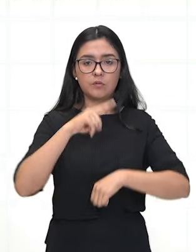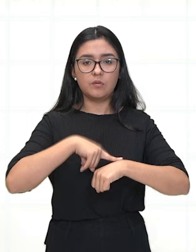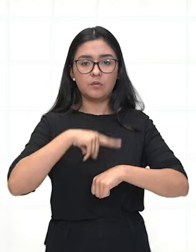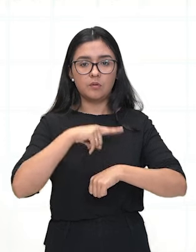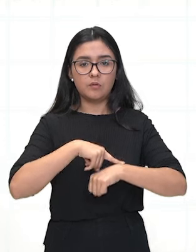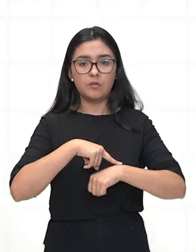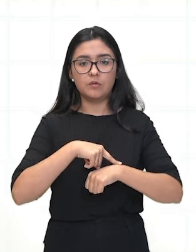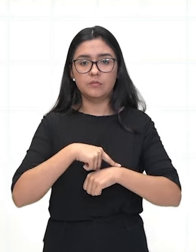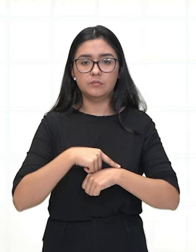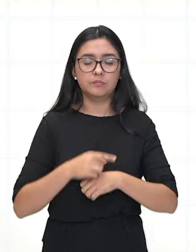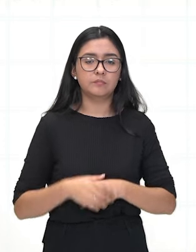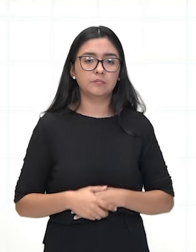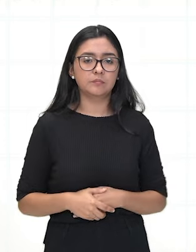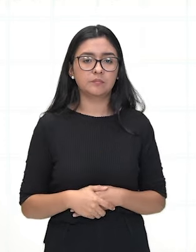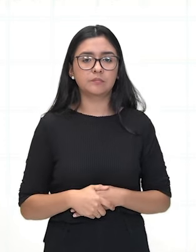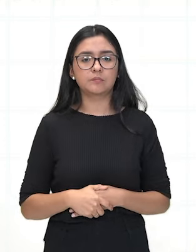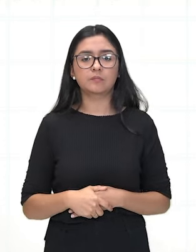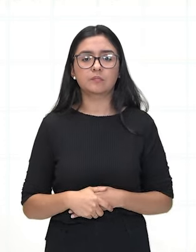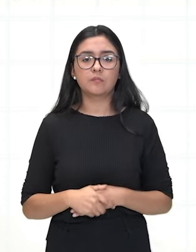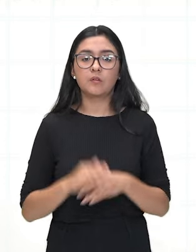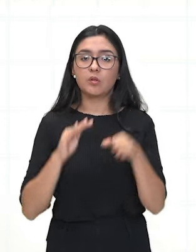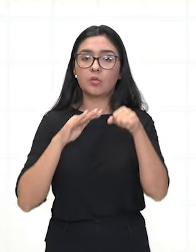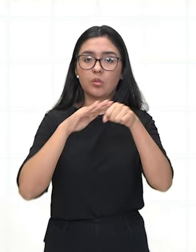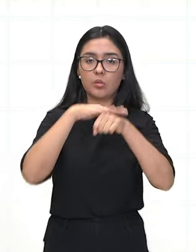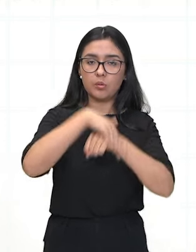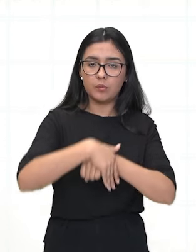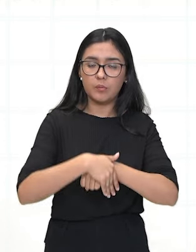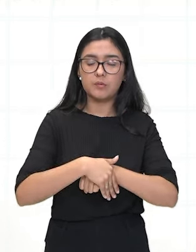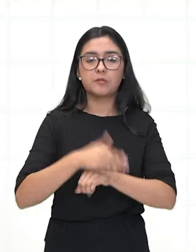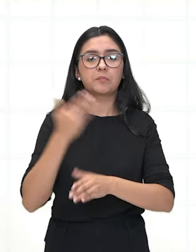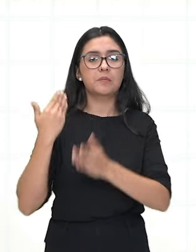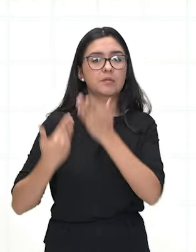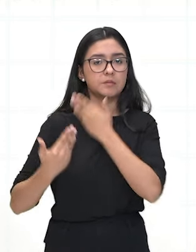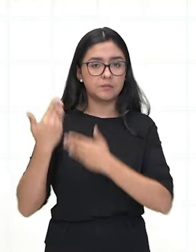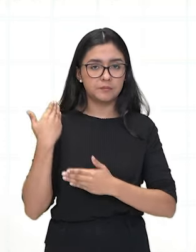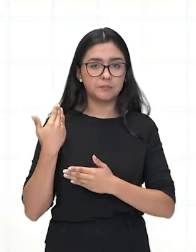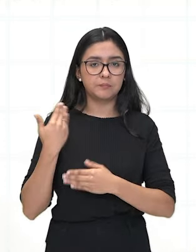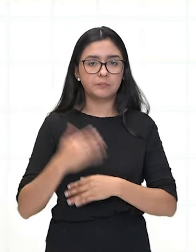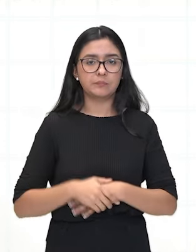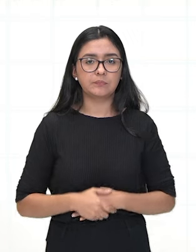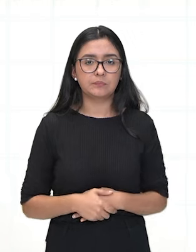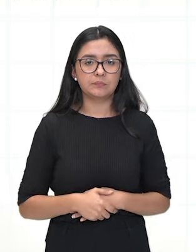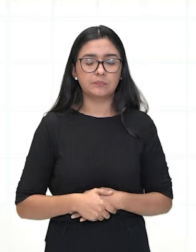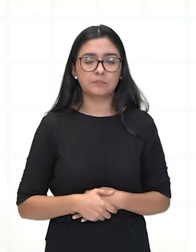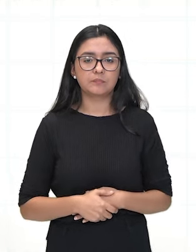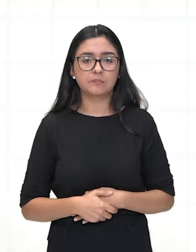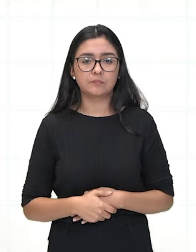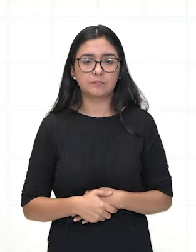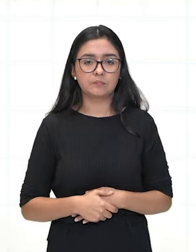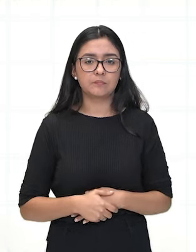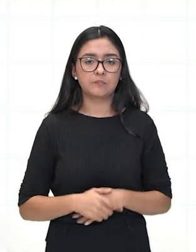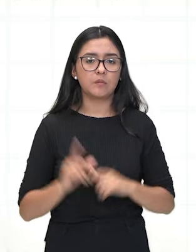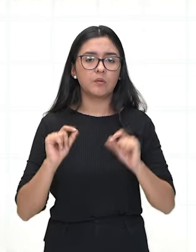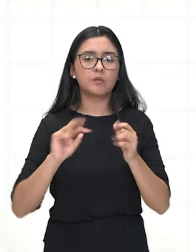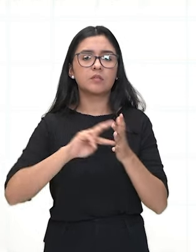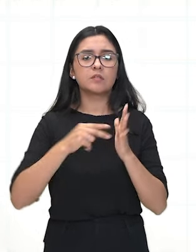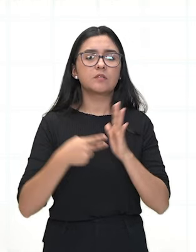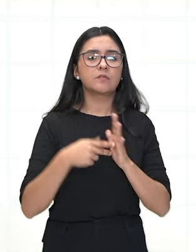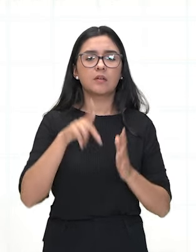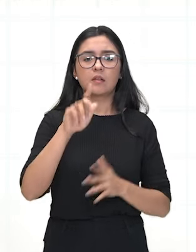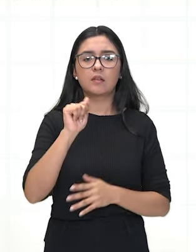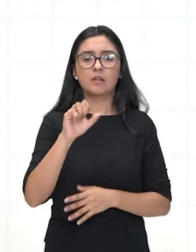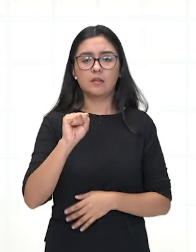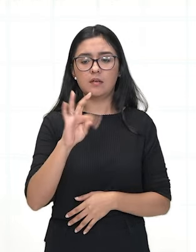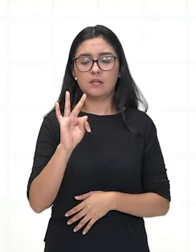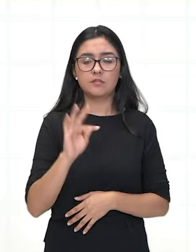quando last night last night que que é esse last aí na noite